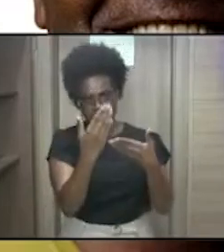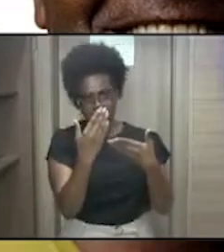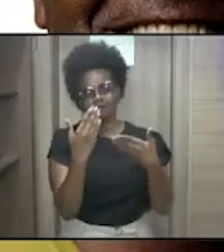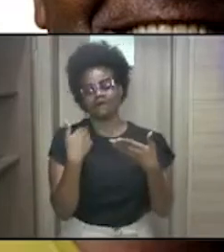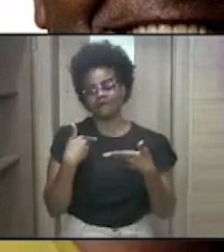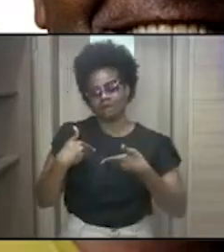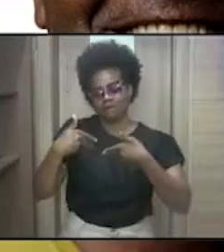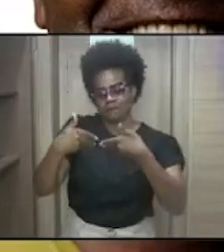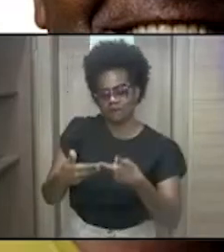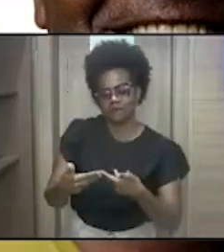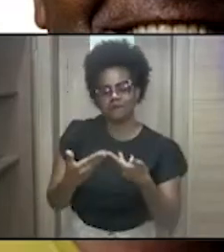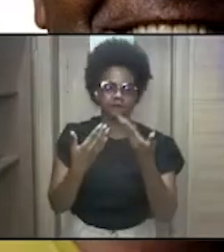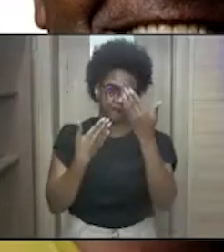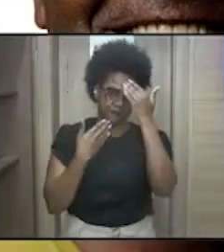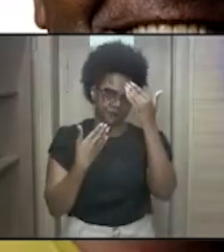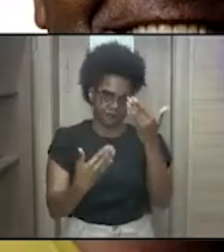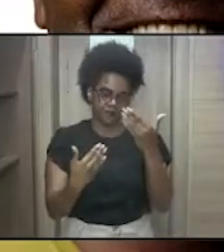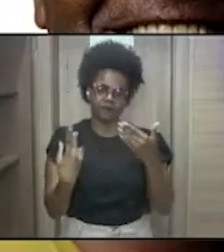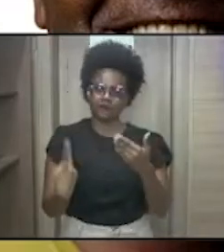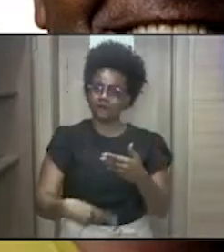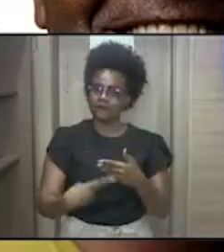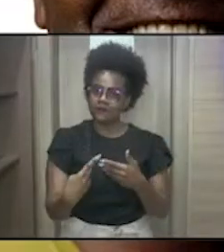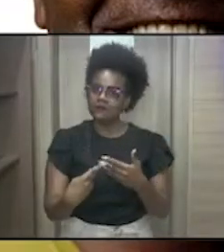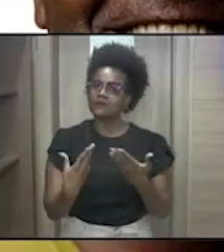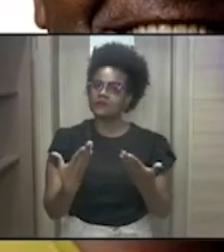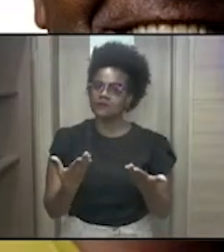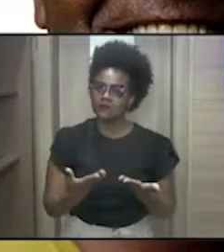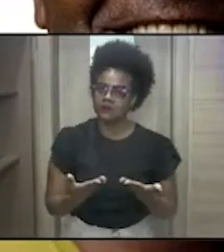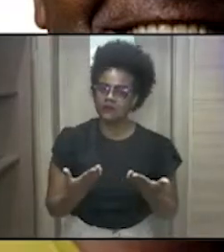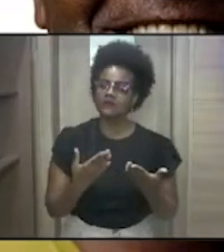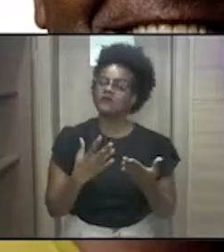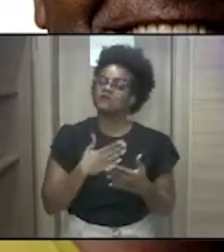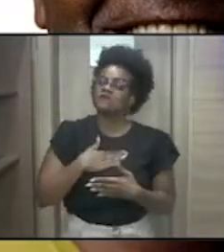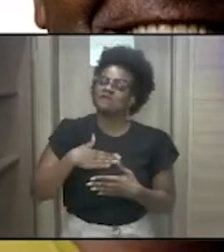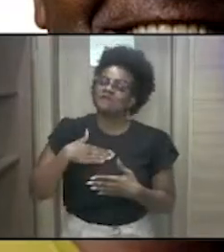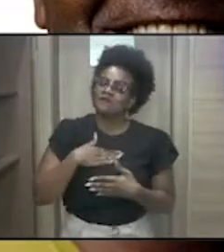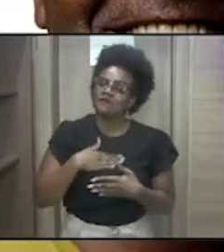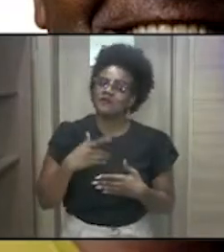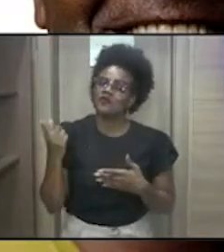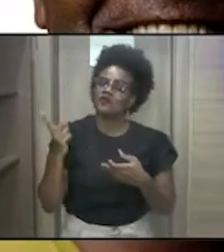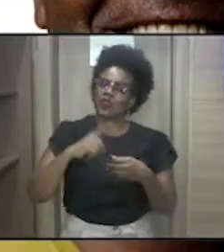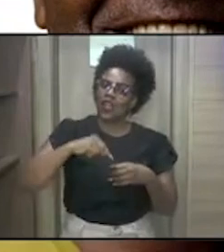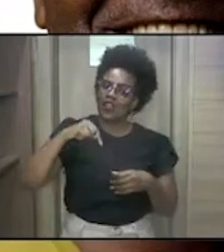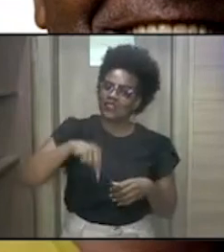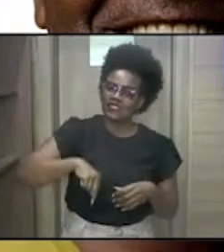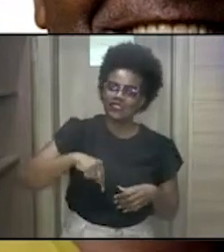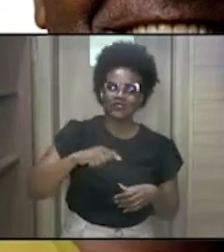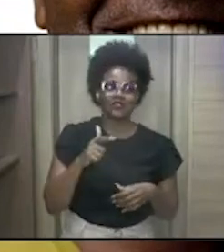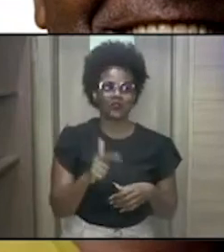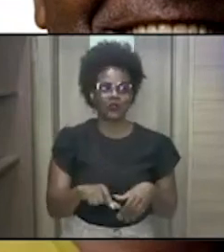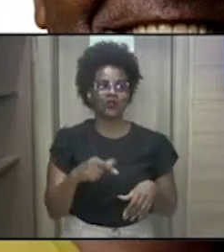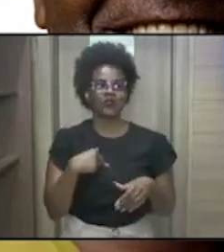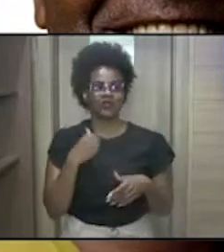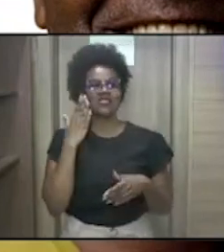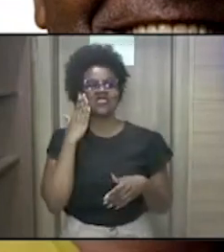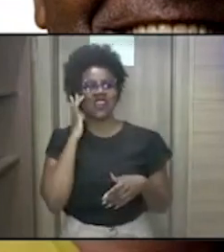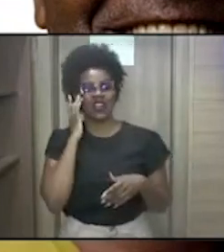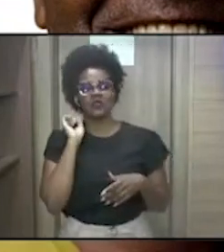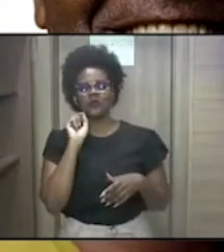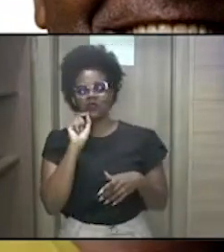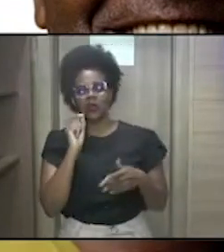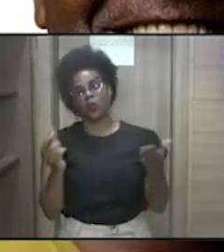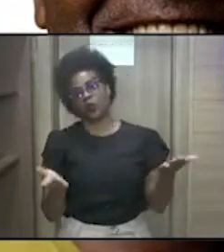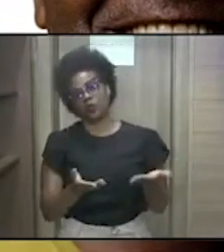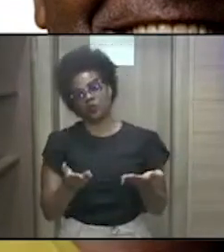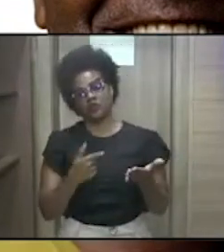Kátia, pelo convite. Agradecer ao Instituto de Saúde Coletiva. É sempre um prazer, né, voltar para cá. E acho que a gente